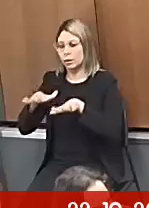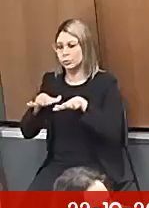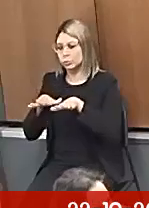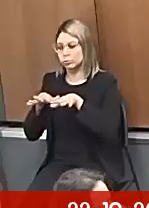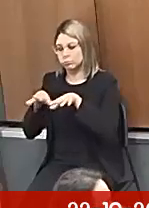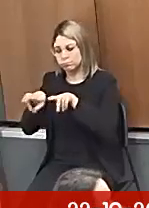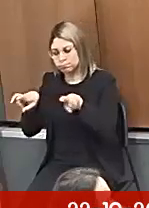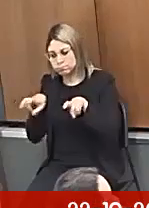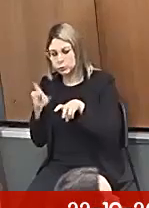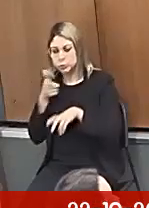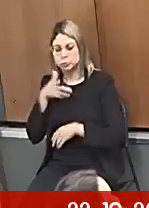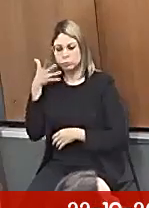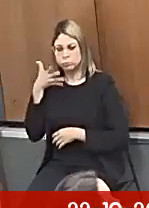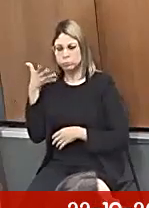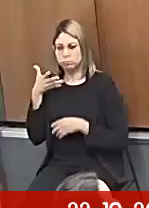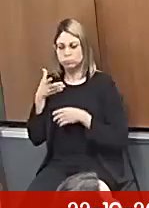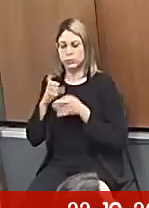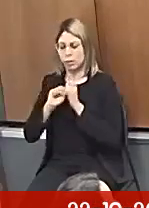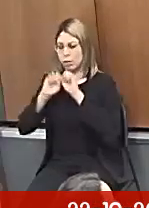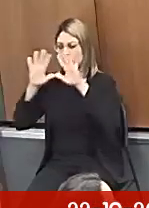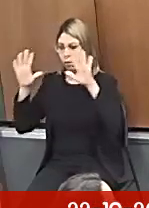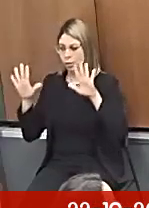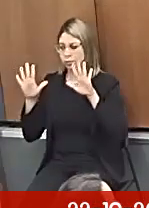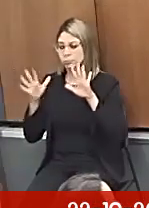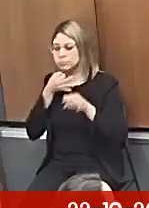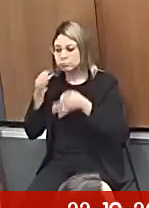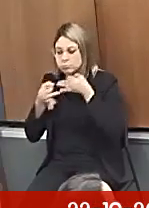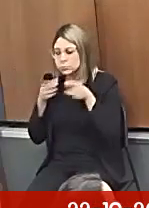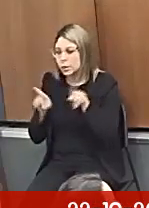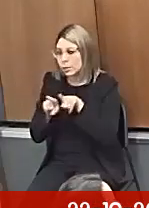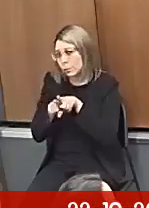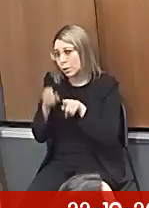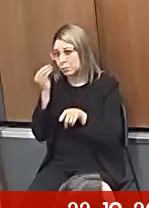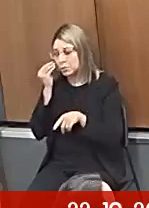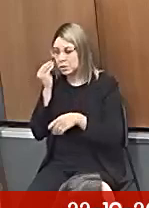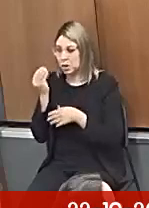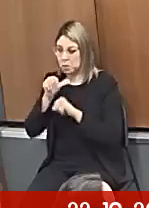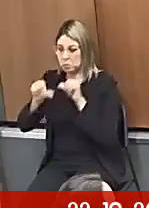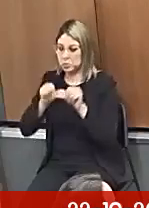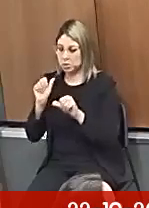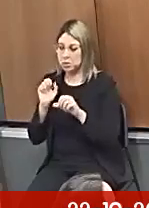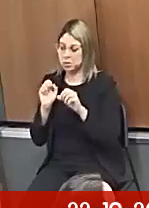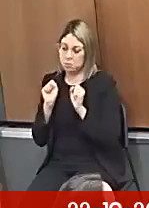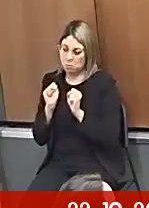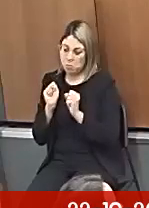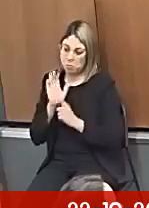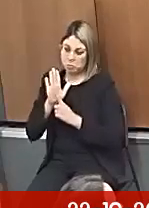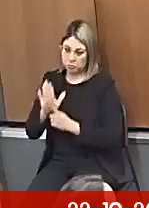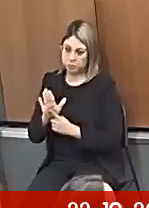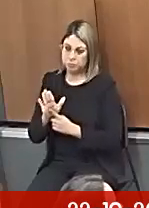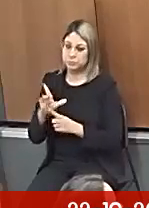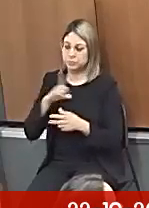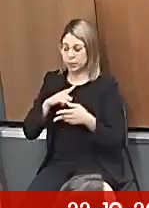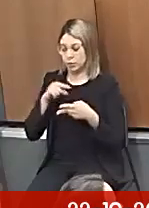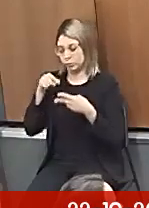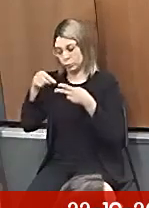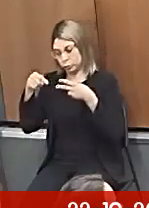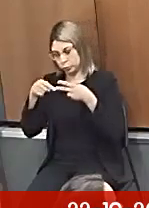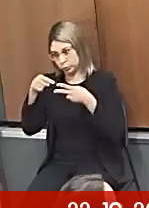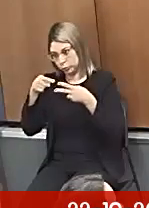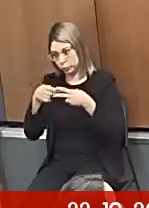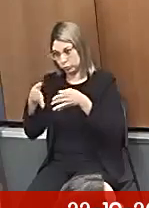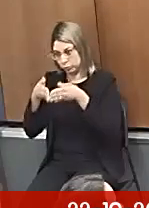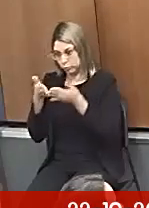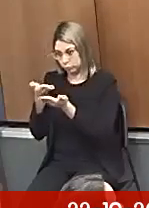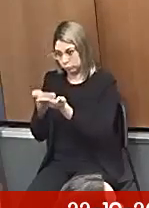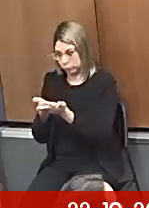possamos entender, compreender e opinar a tempo de, quem sabe, alguma mudança que possa ser proposta. São os dois requerimentos, senhor presidente, para